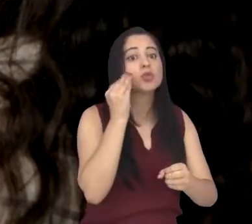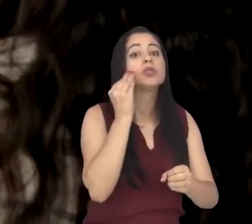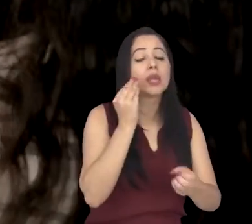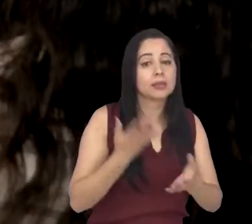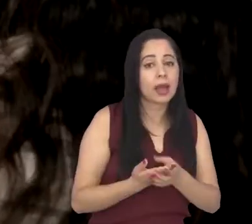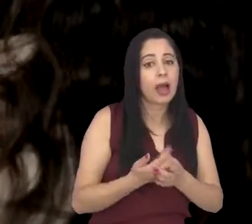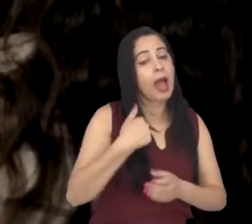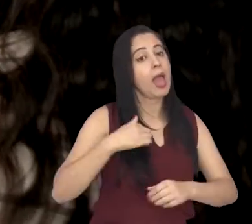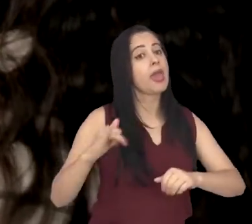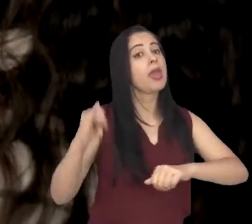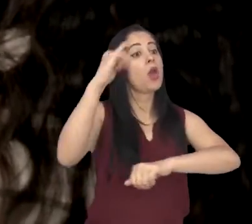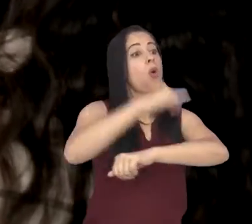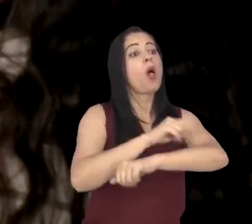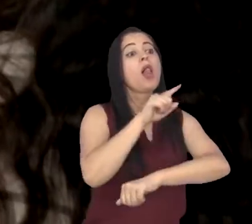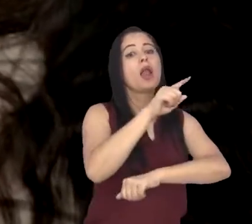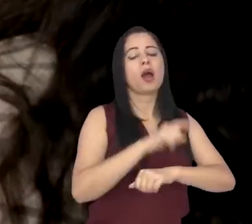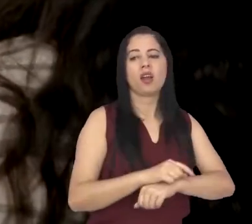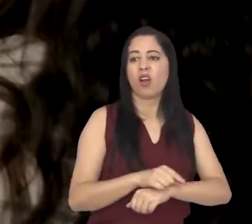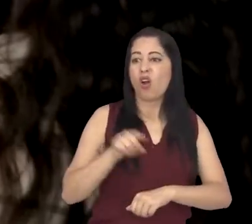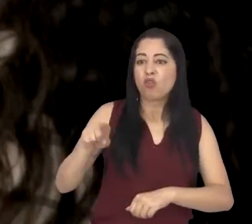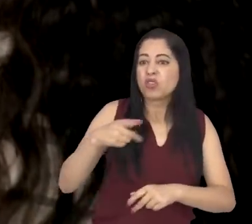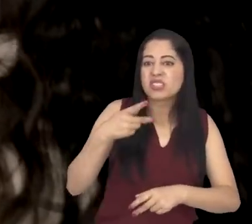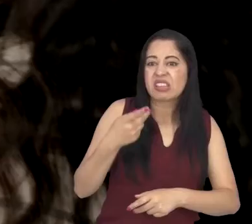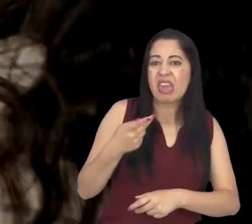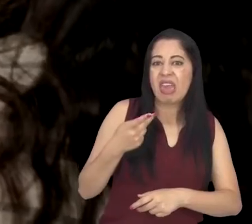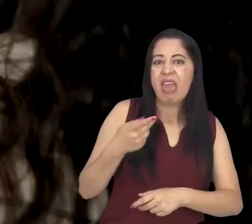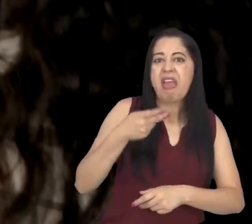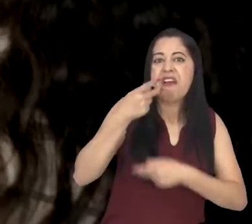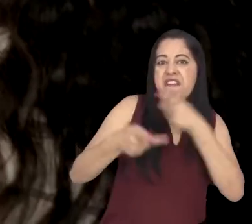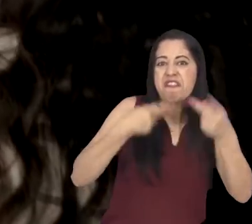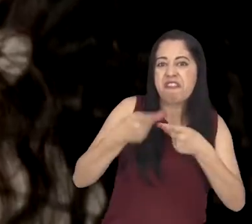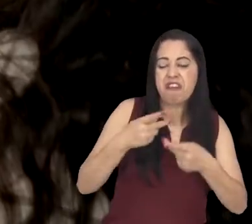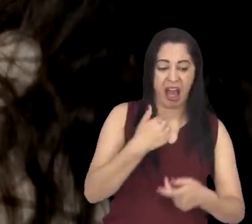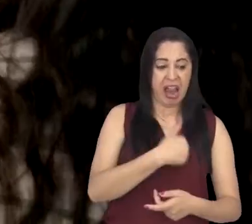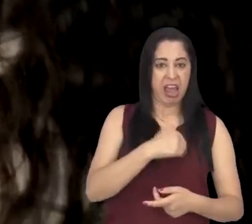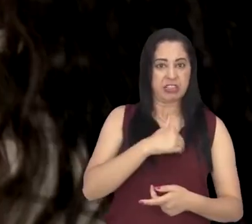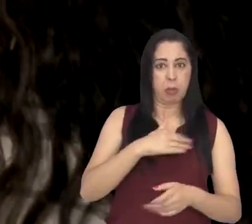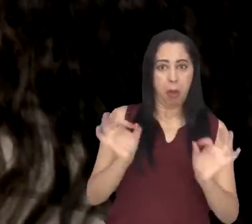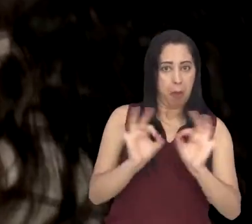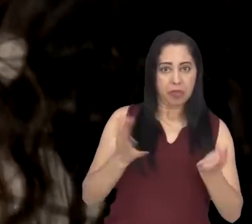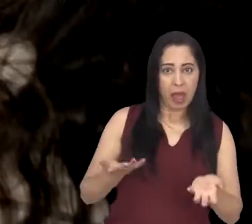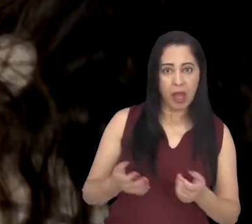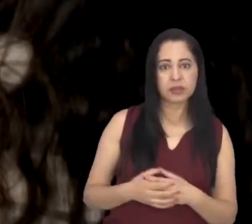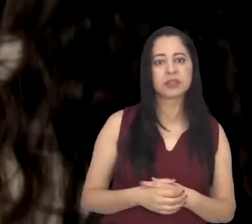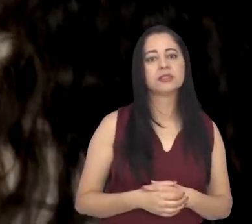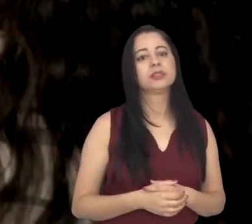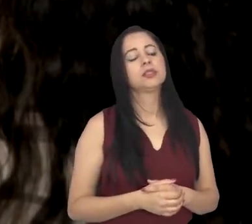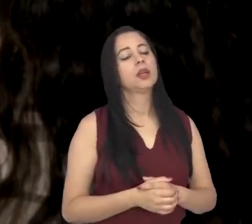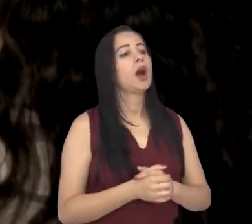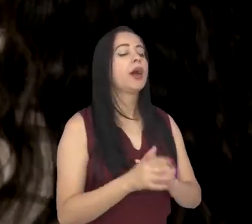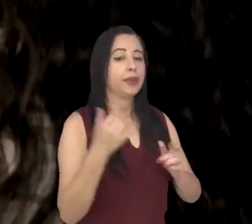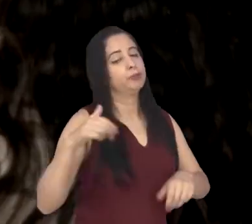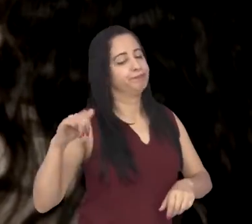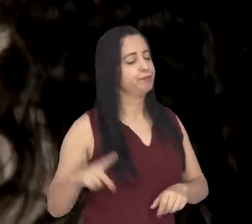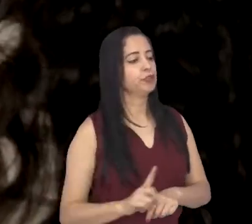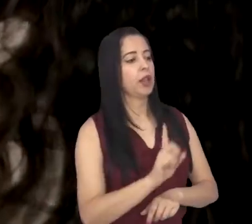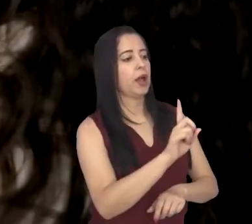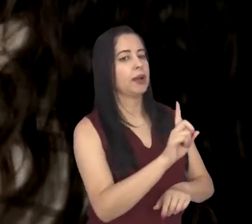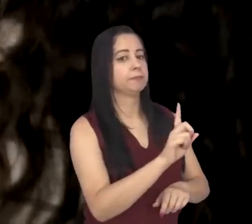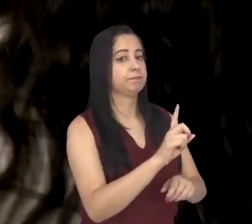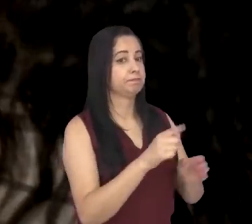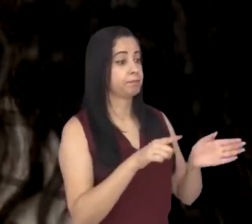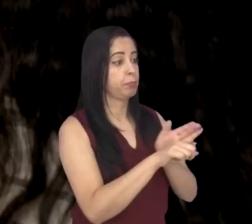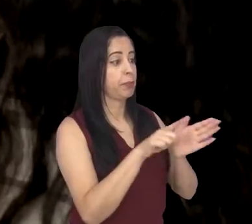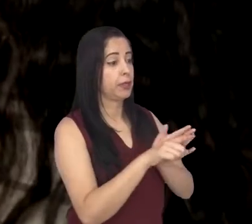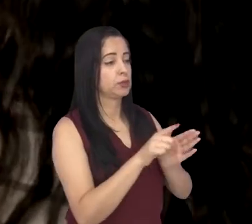para o aeroporto? Você não fala nem espanhol. Eu falo portunhol um pouco. Aí eu fui. Aí cheguei e pedi, pelo amor de Deus, expliquei a